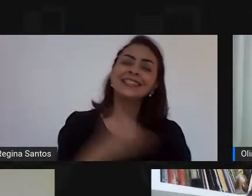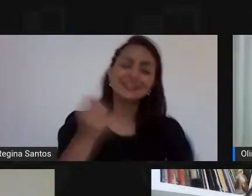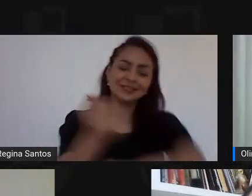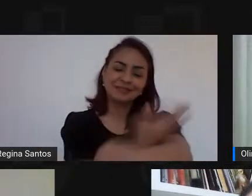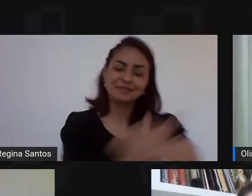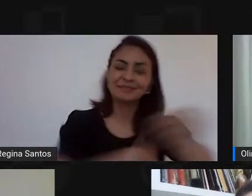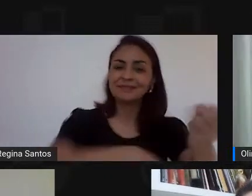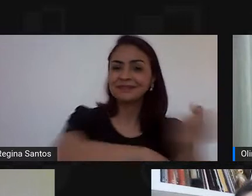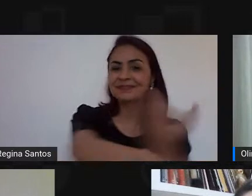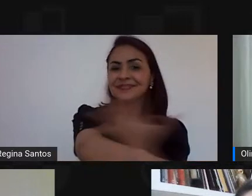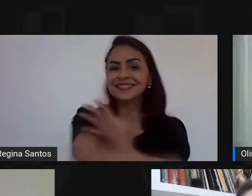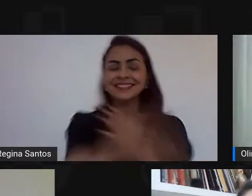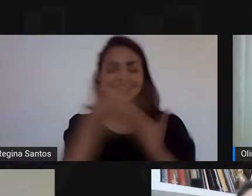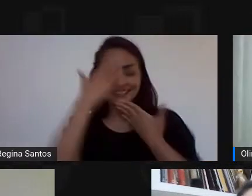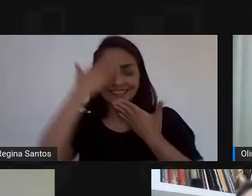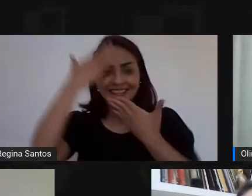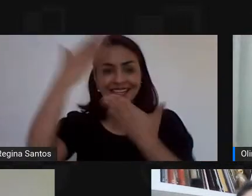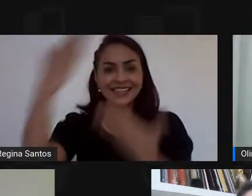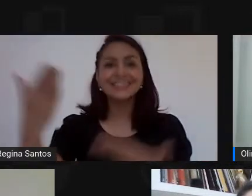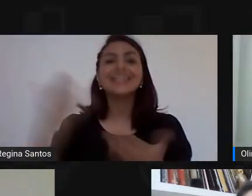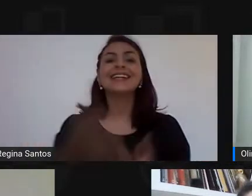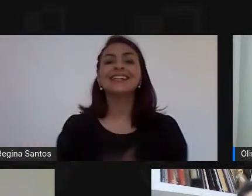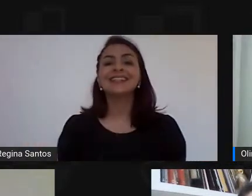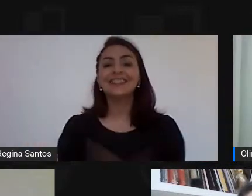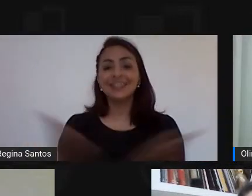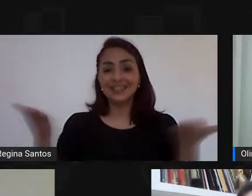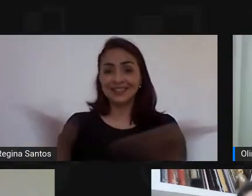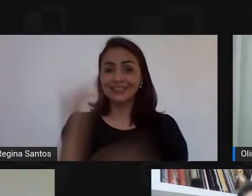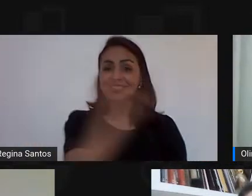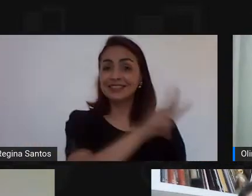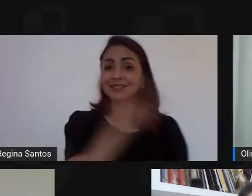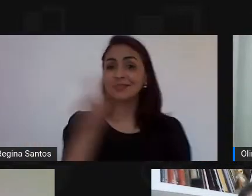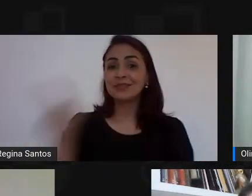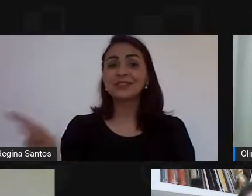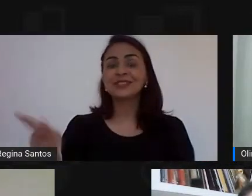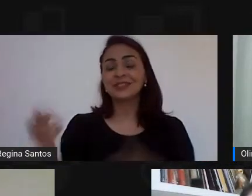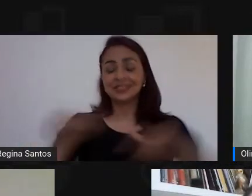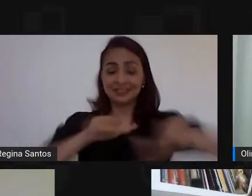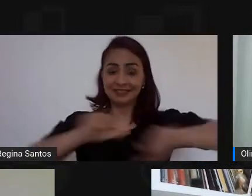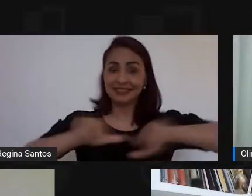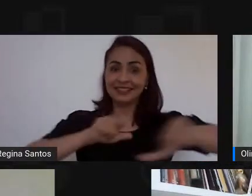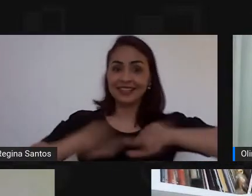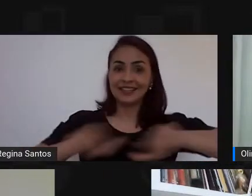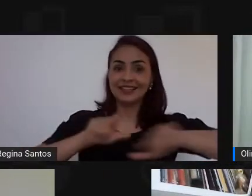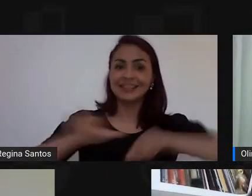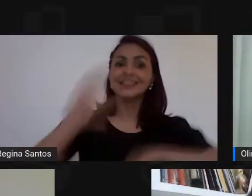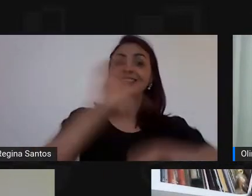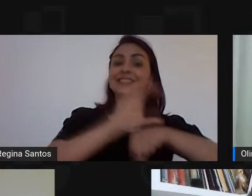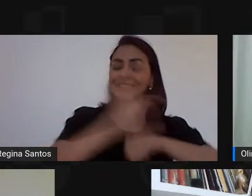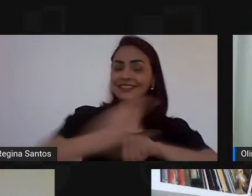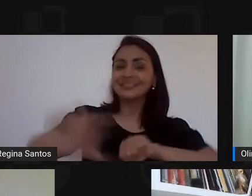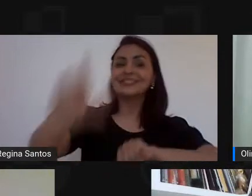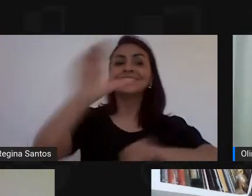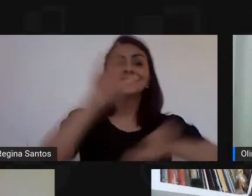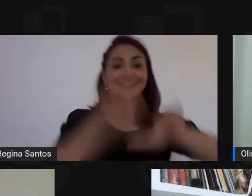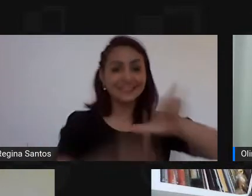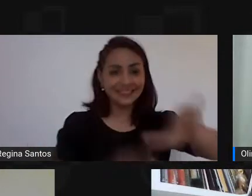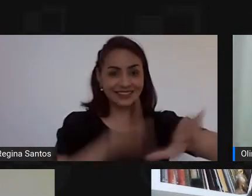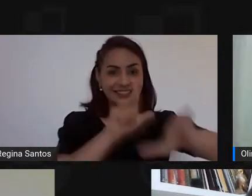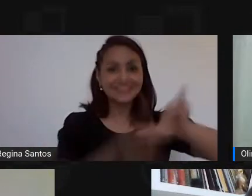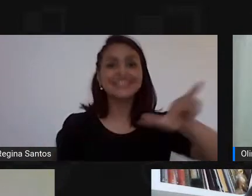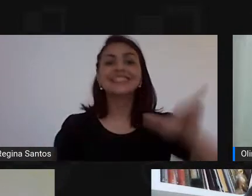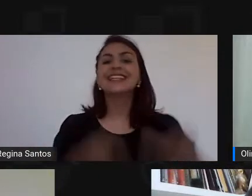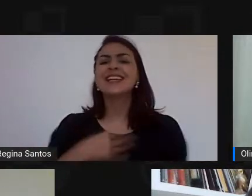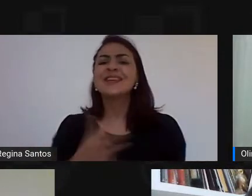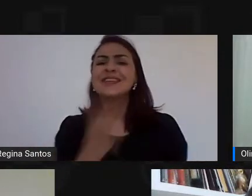professores que hoje fazem a história do curso de letras. Um grande abraço. Gente, eu conheço a professora Olinda,